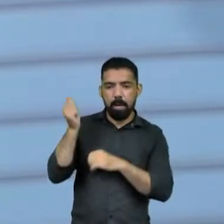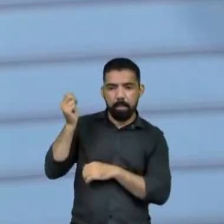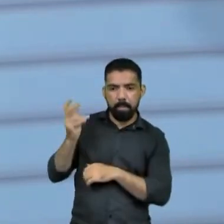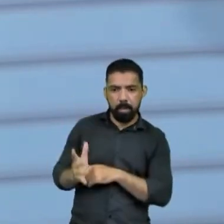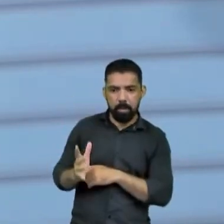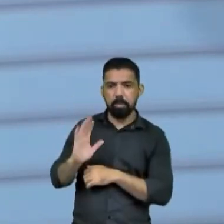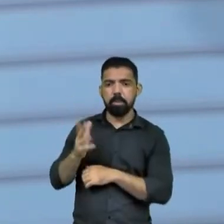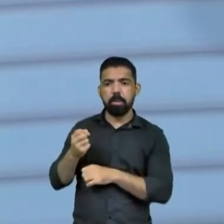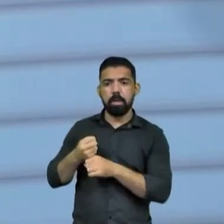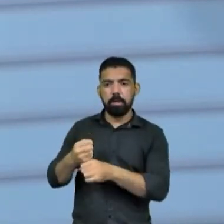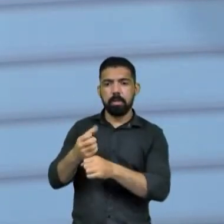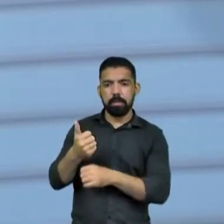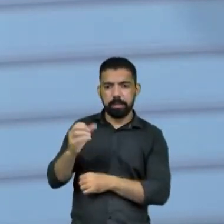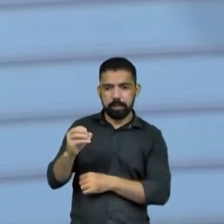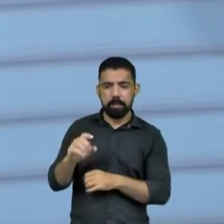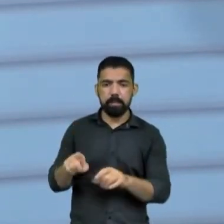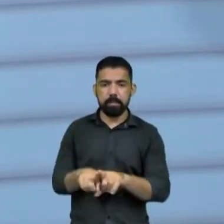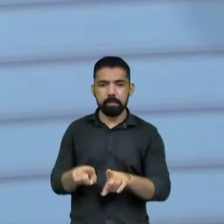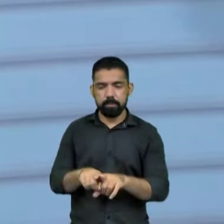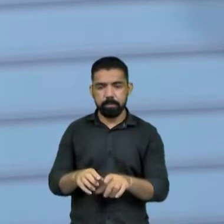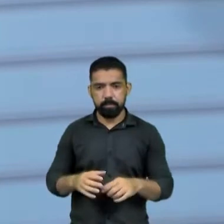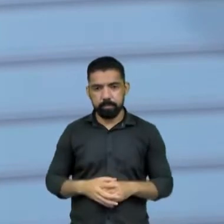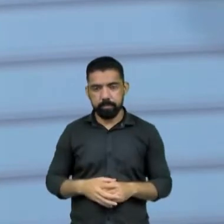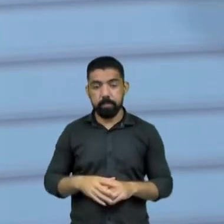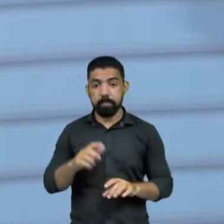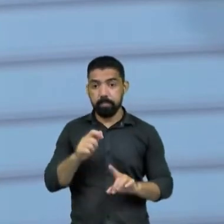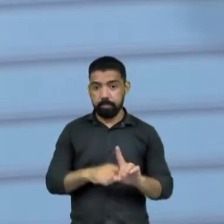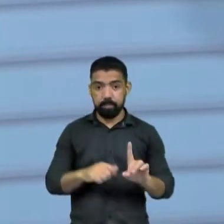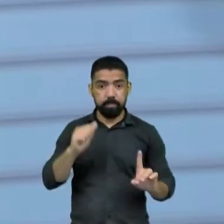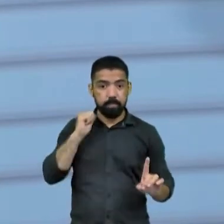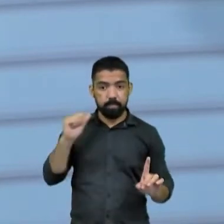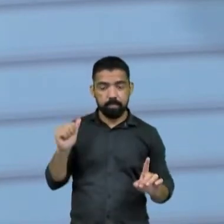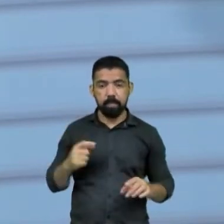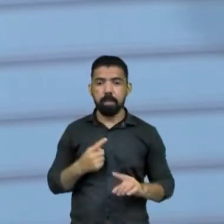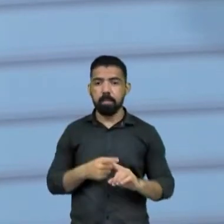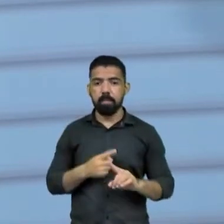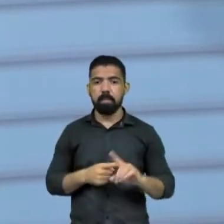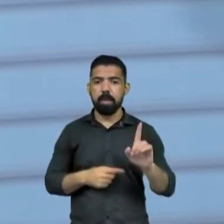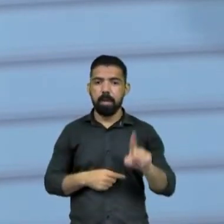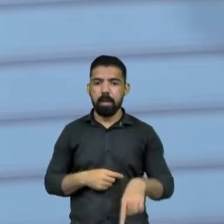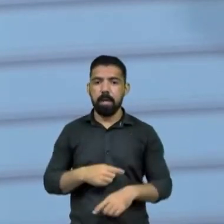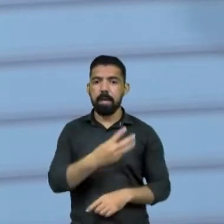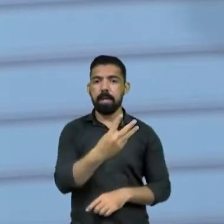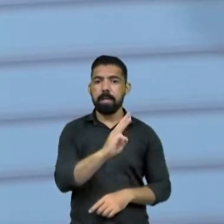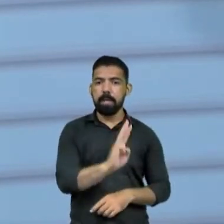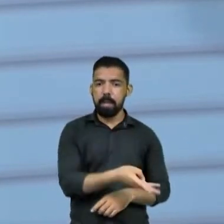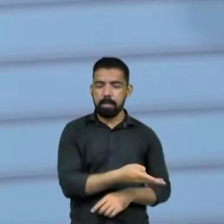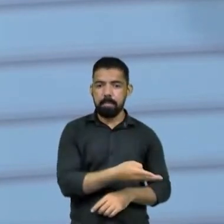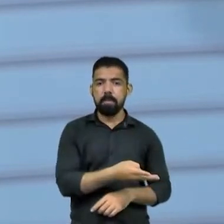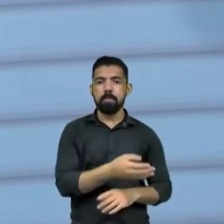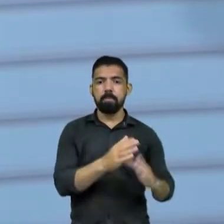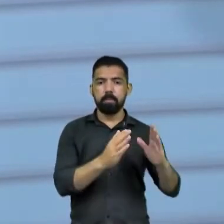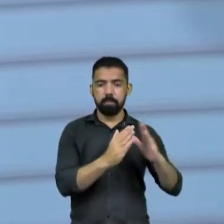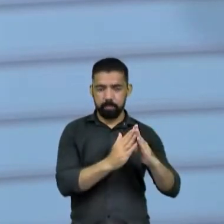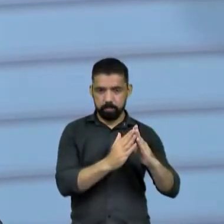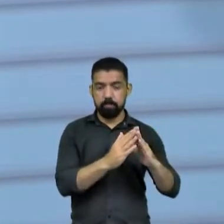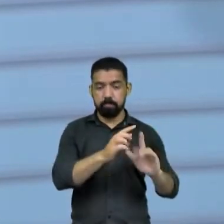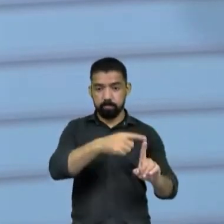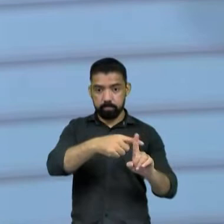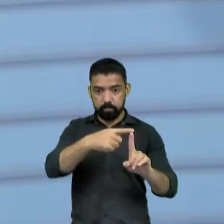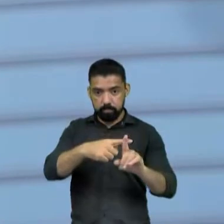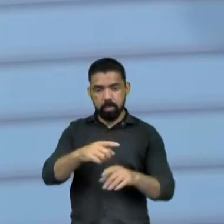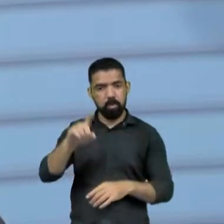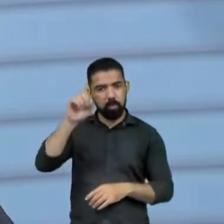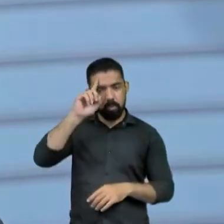agora esse mês de abril e é interessante isso porque nós são mais de 3.000 igrejas no Brasil orando todo dia de